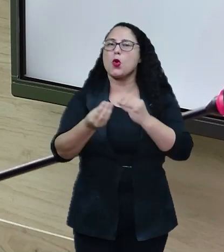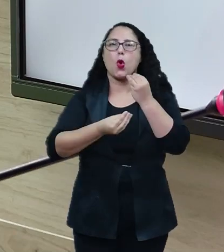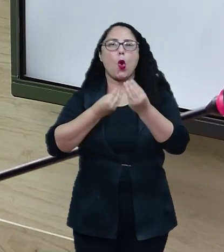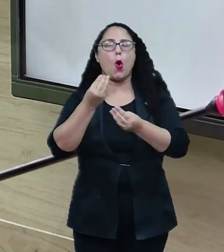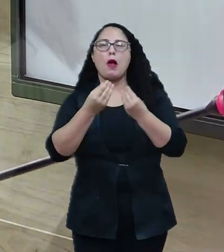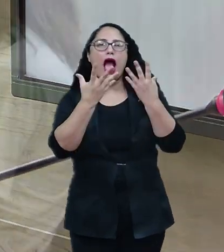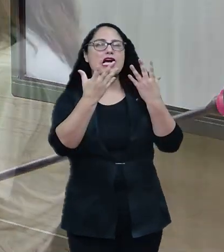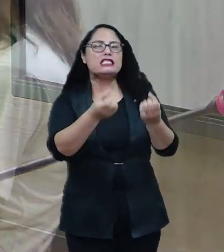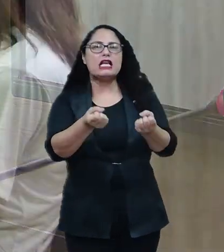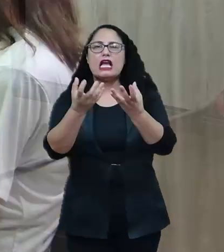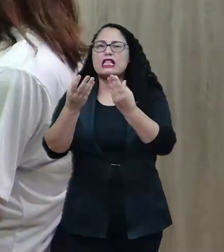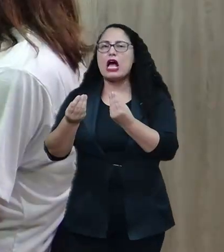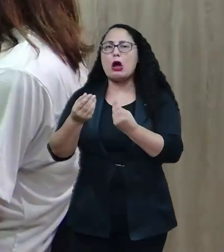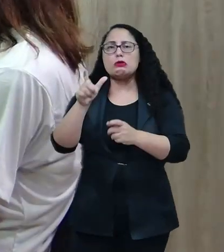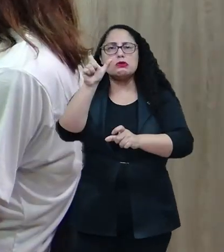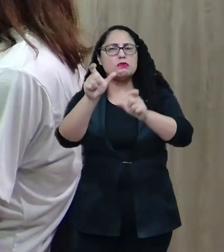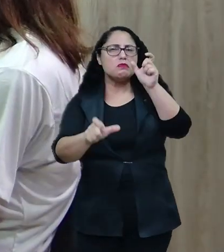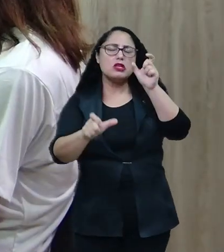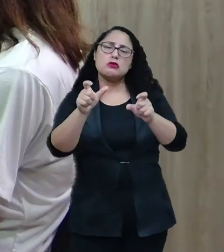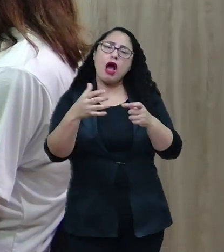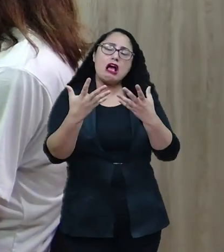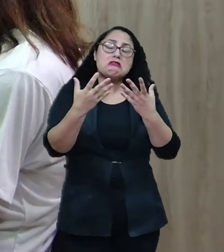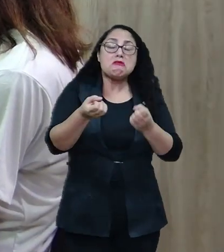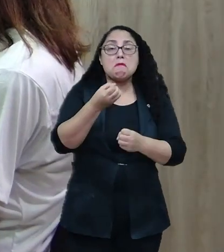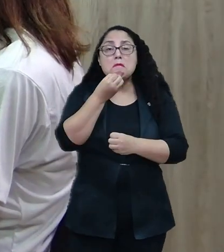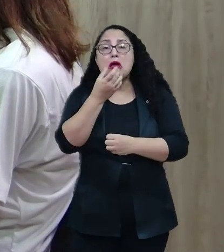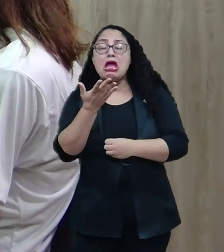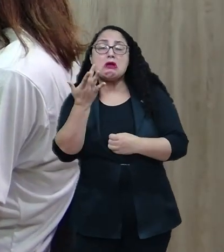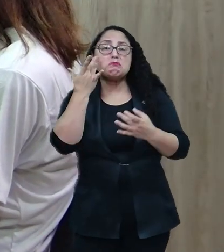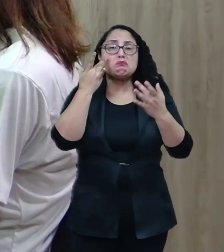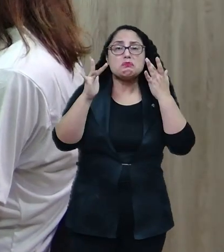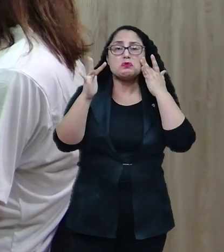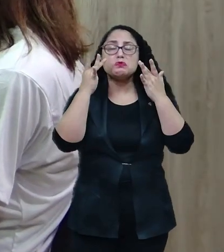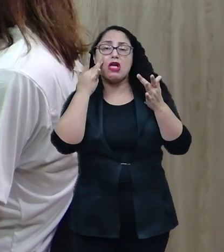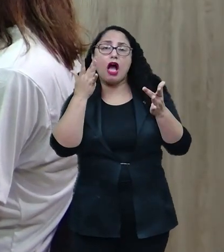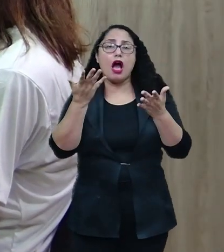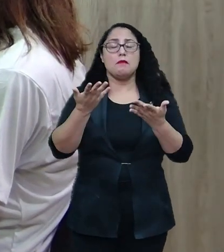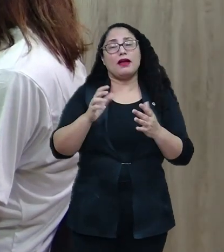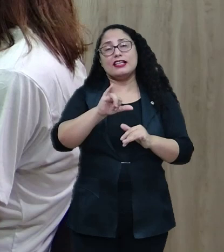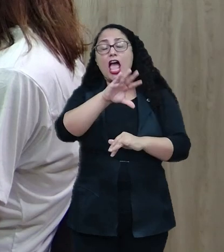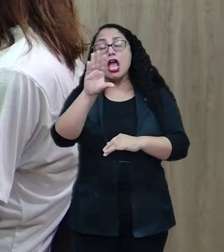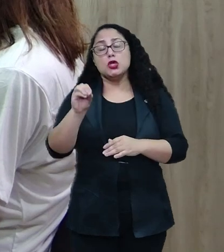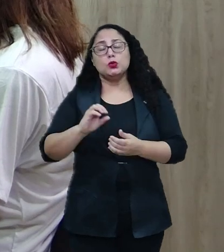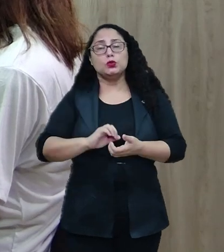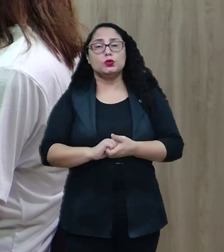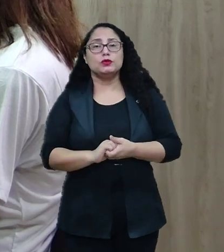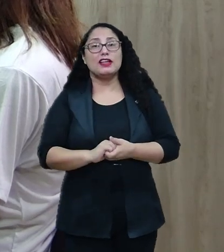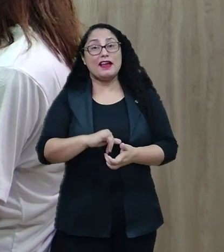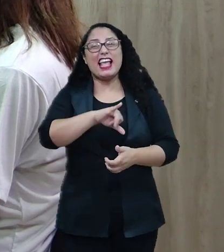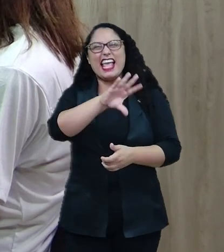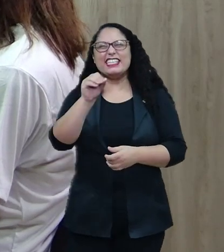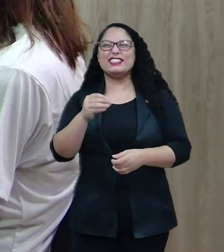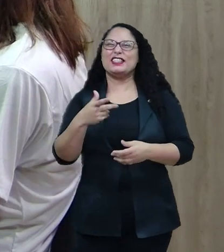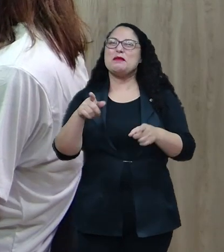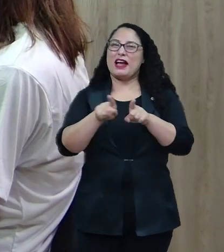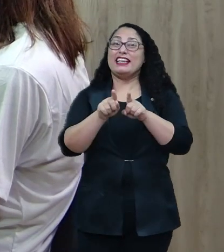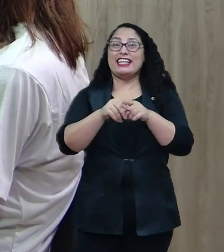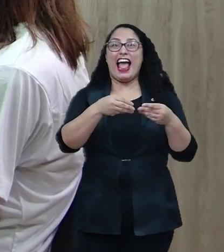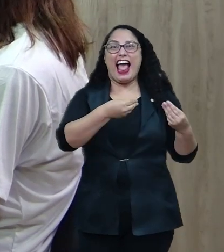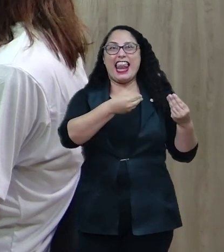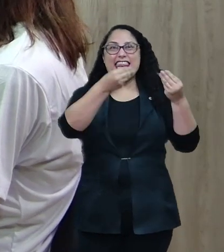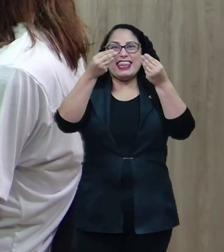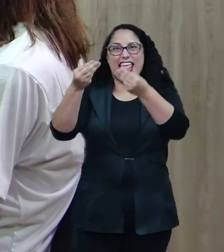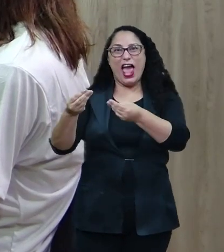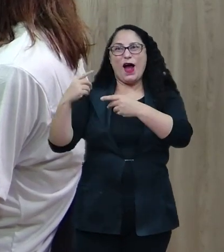a adesão, se o pessoal aceitou bem, mas é isso. Mas é isso, um legado brasileiro,